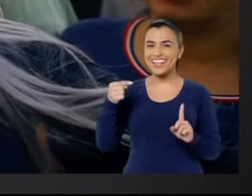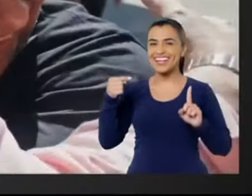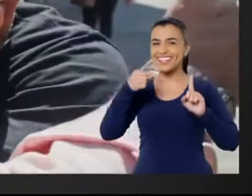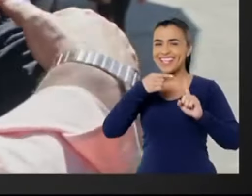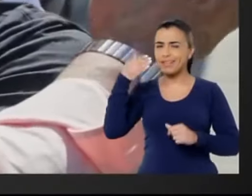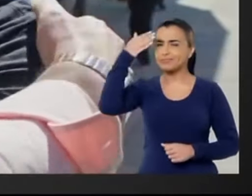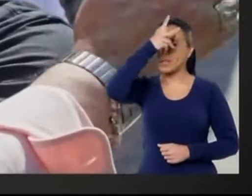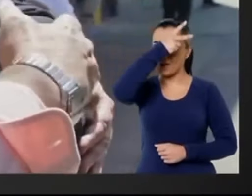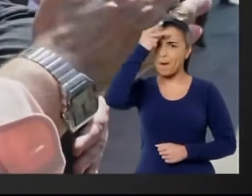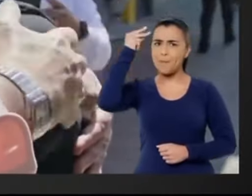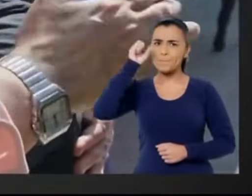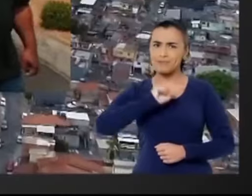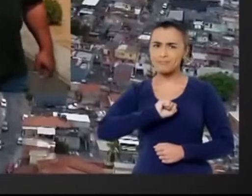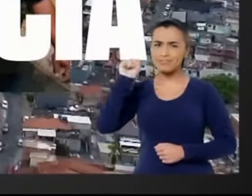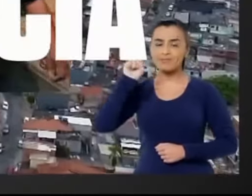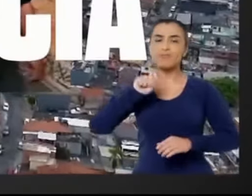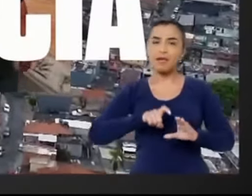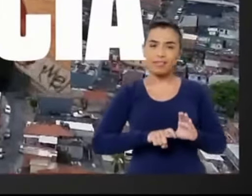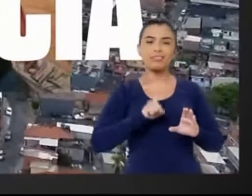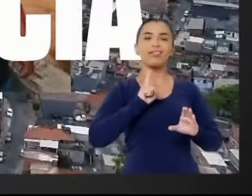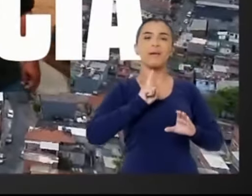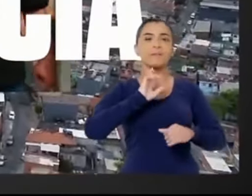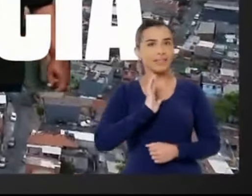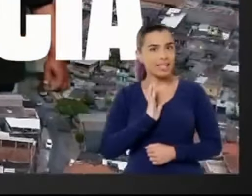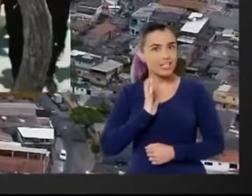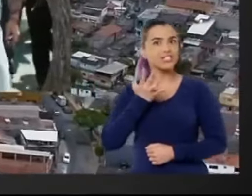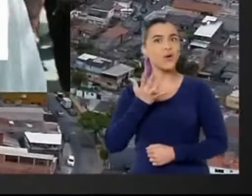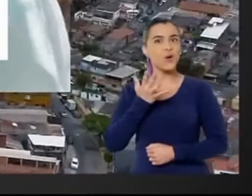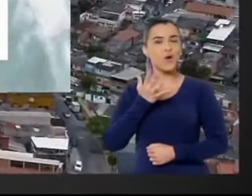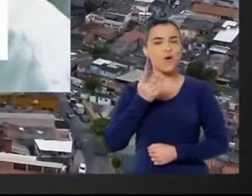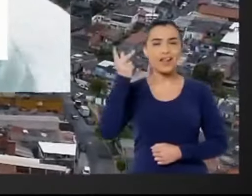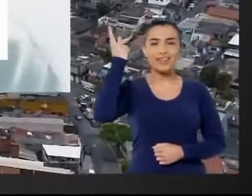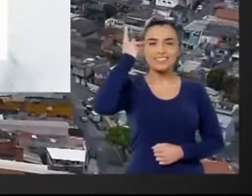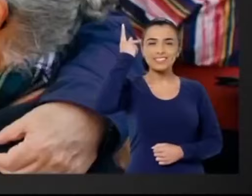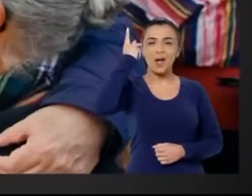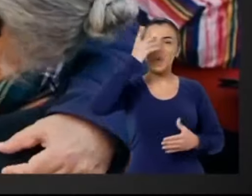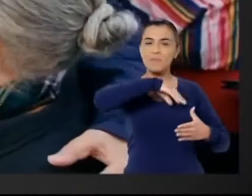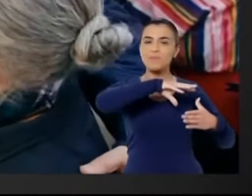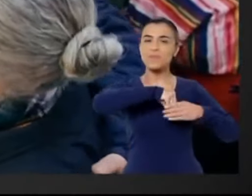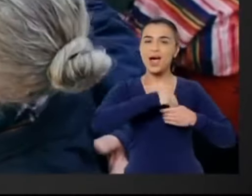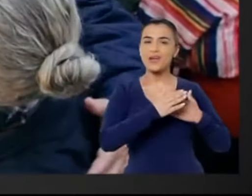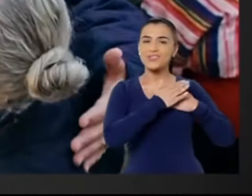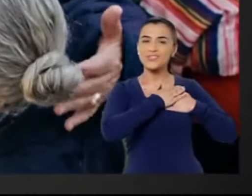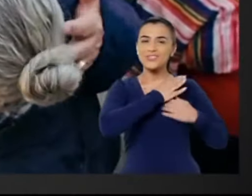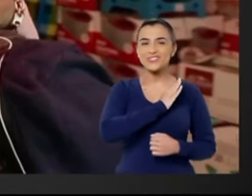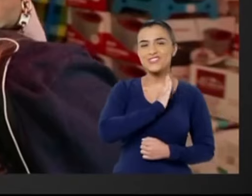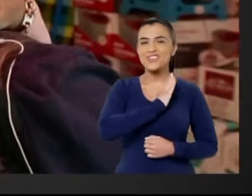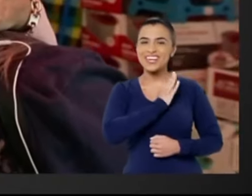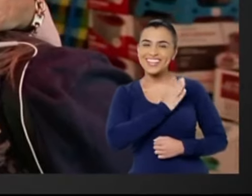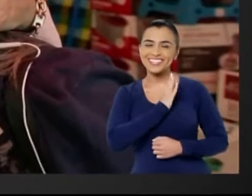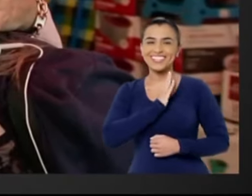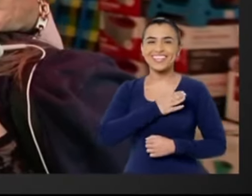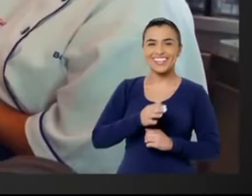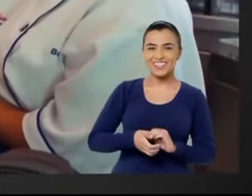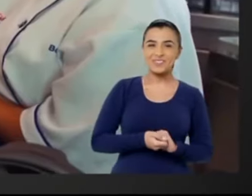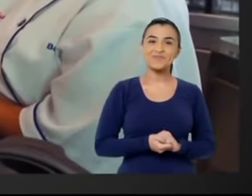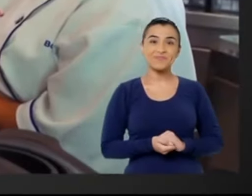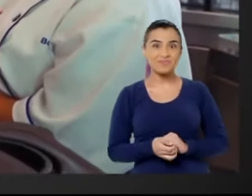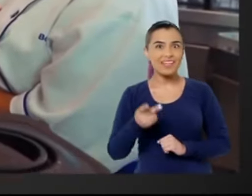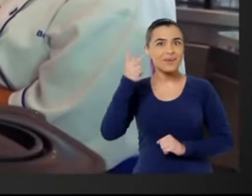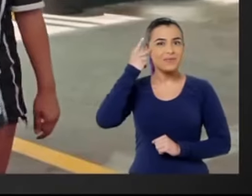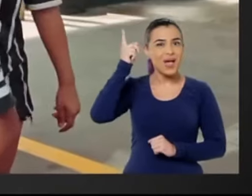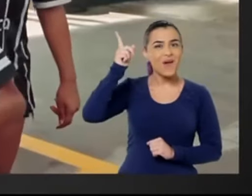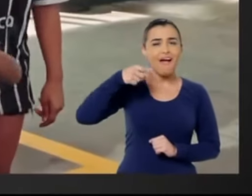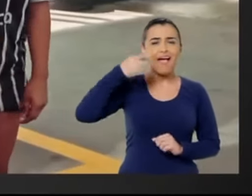da Atena, é o prefeitão. Independência e coragem. São Paulo no coração.